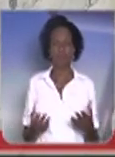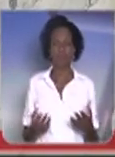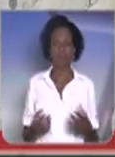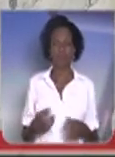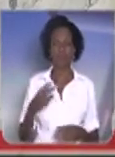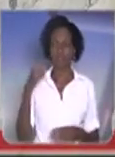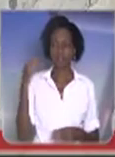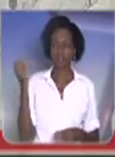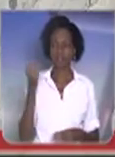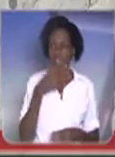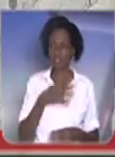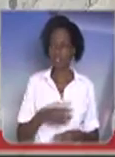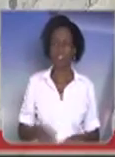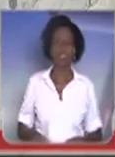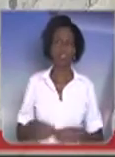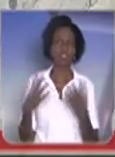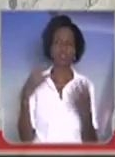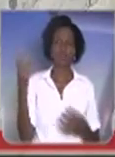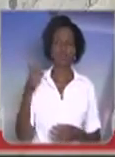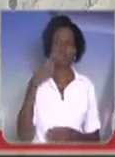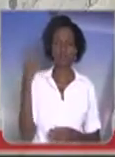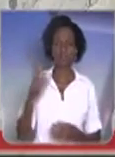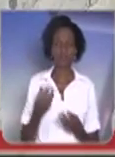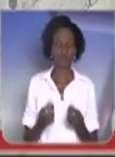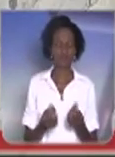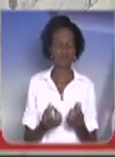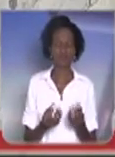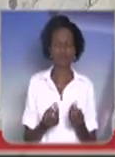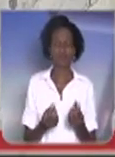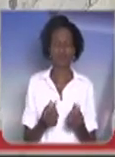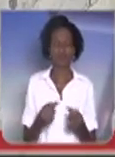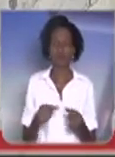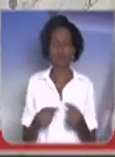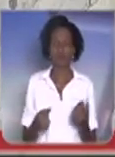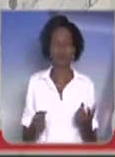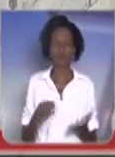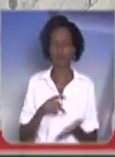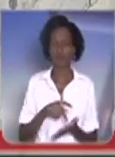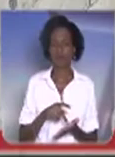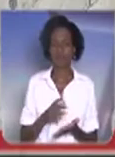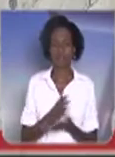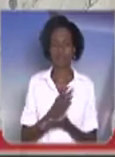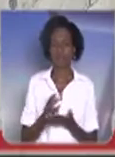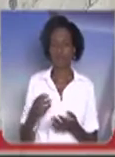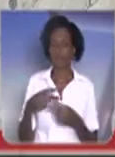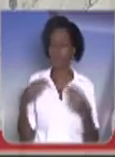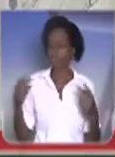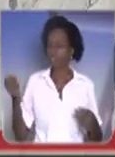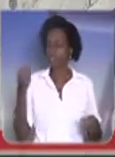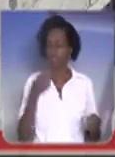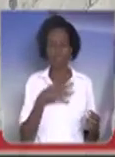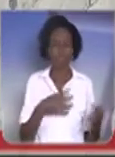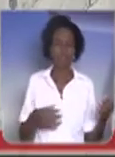vento, muitas vezes sem qualquer fundamento. Notícias lançadas ao vento, simplesmente porque